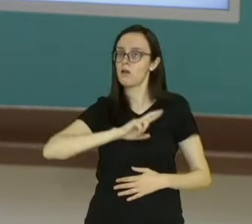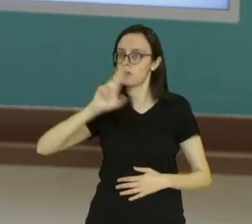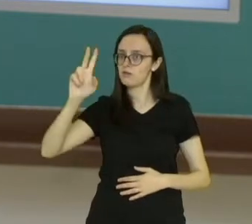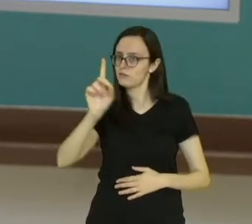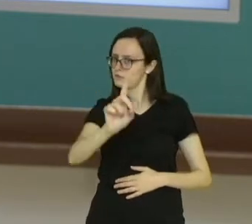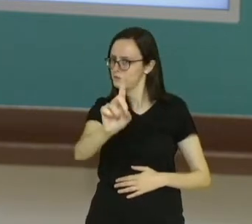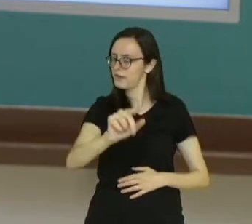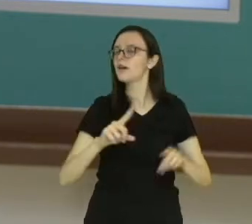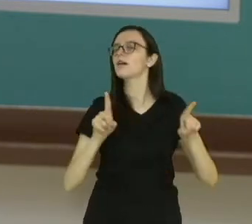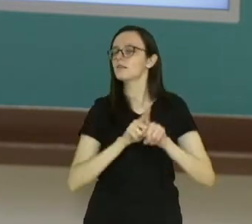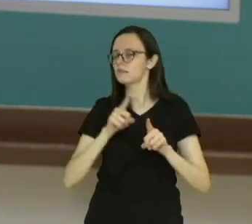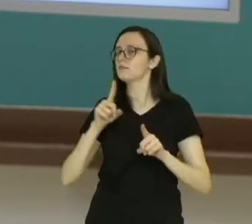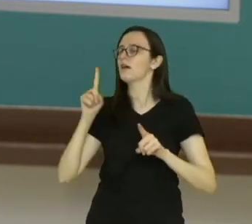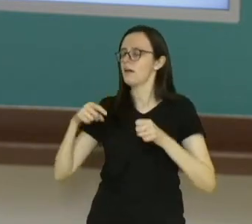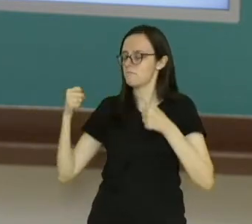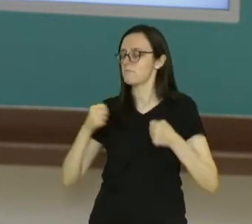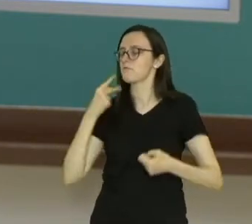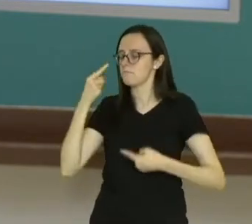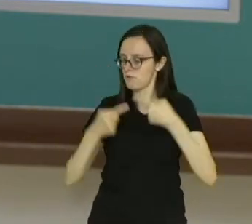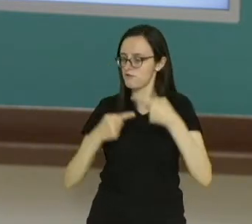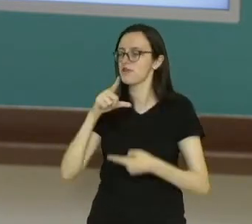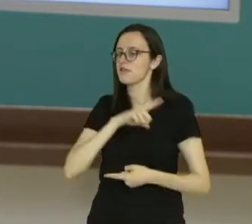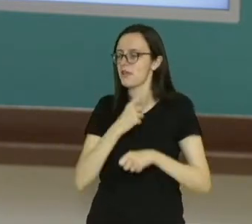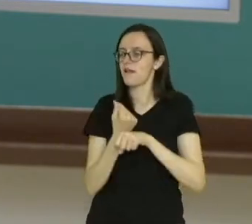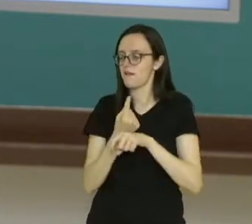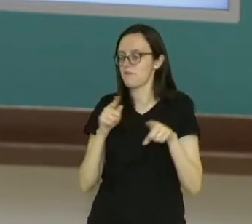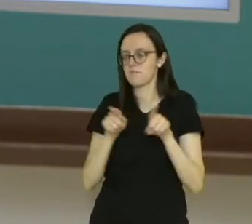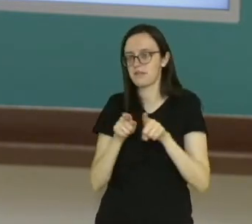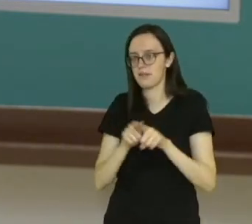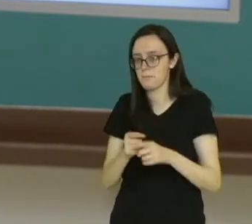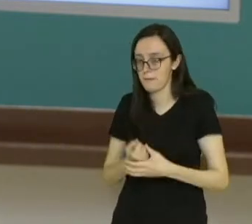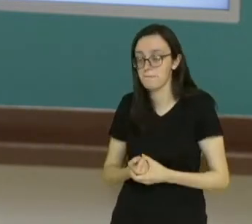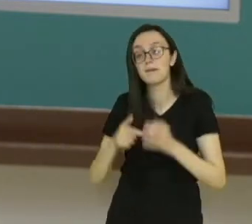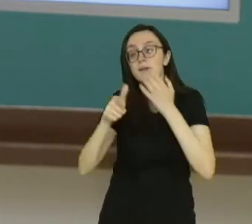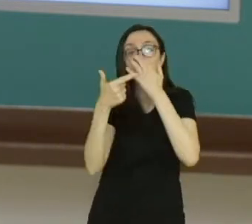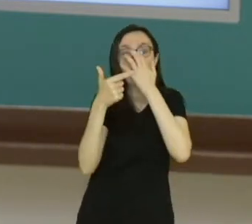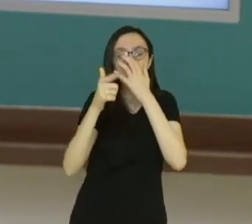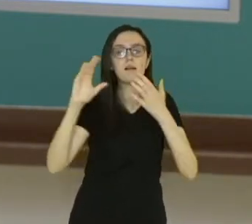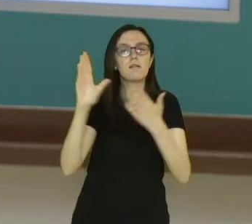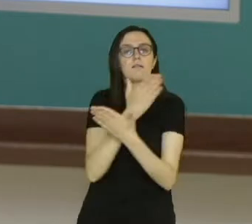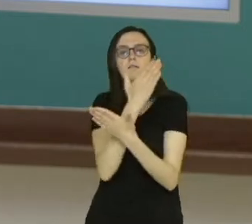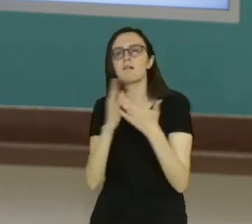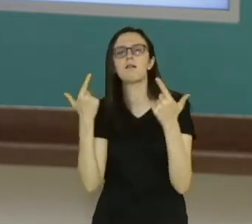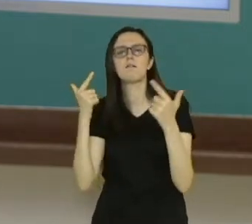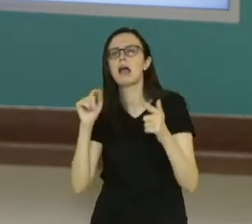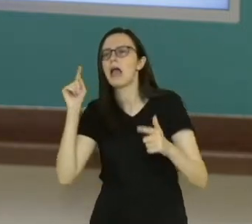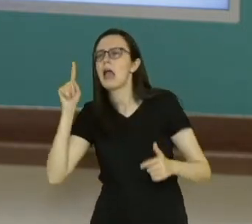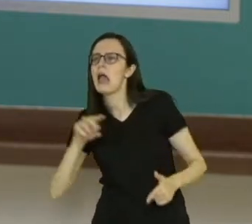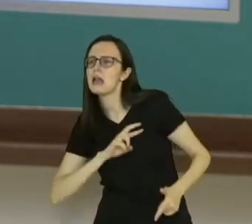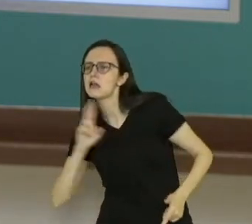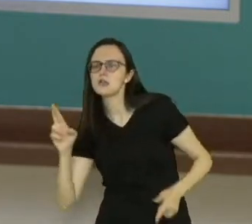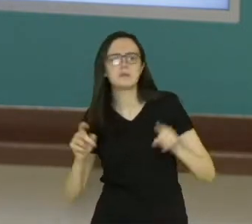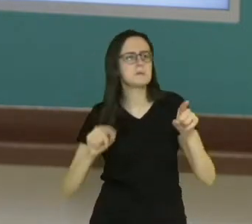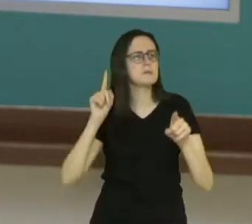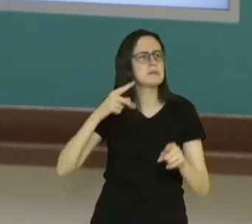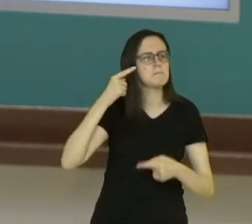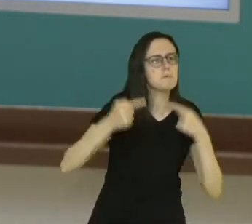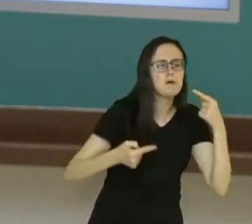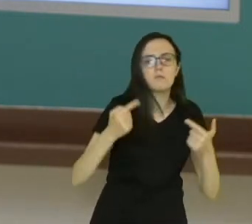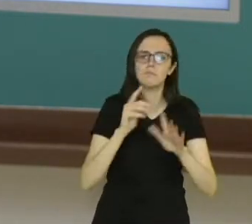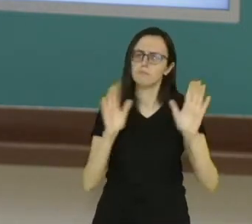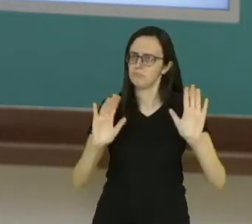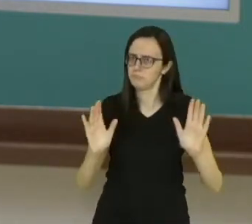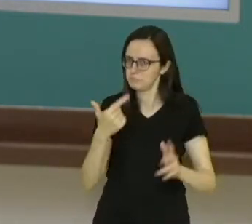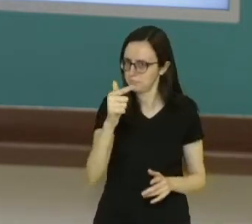religioso, também era um poder político e econômico, Não existia essa divisão entre o que é religião, o que é política